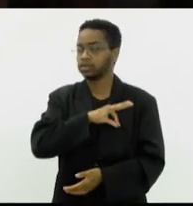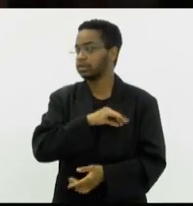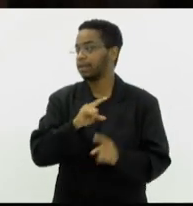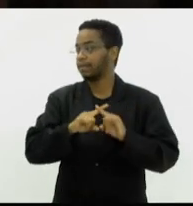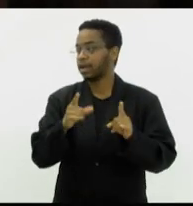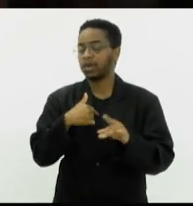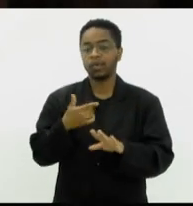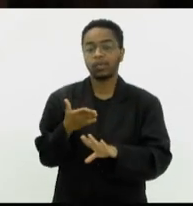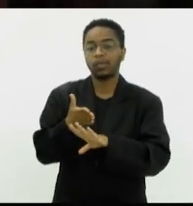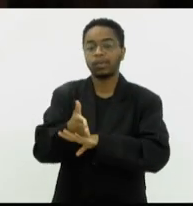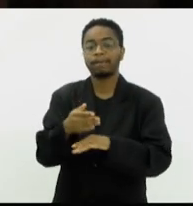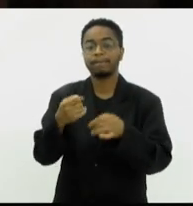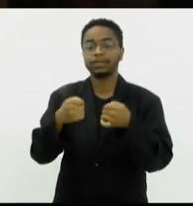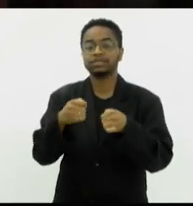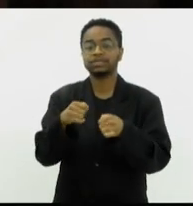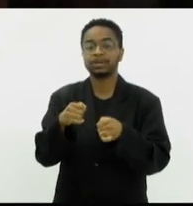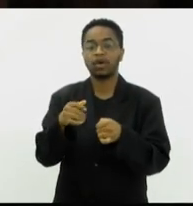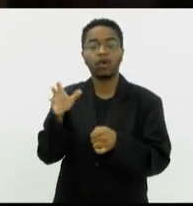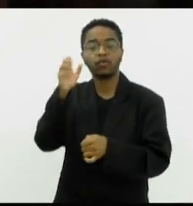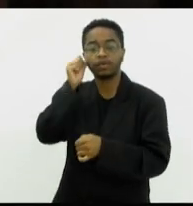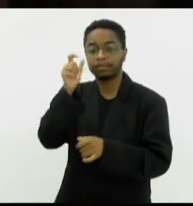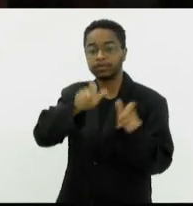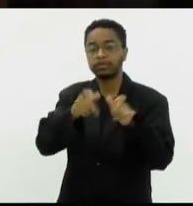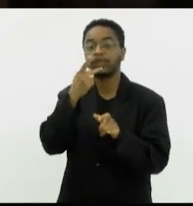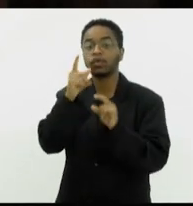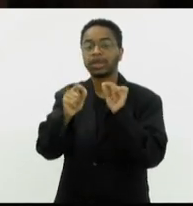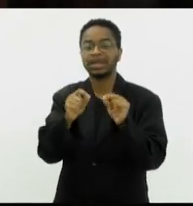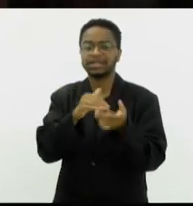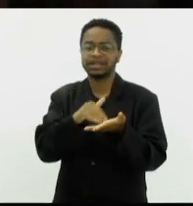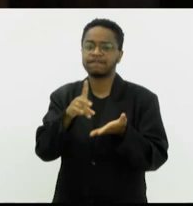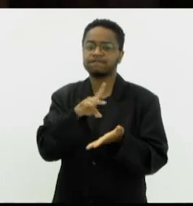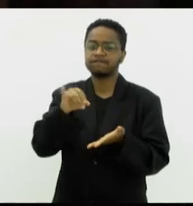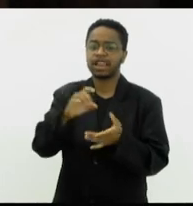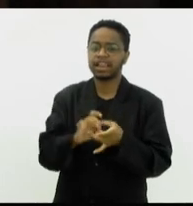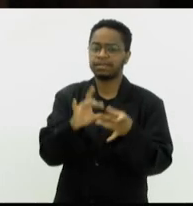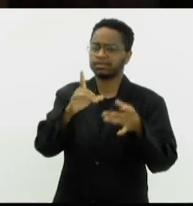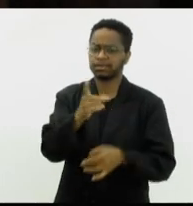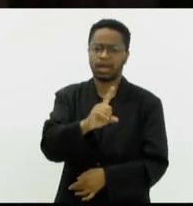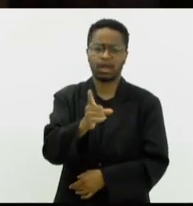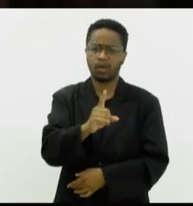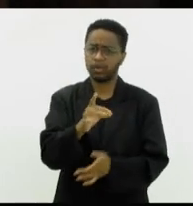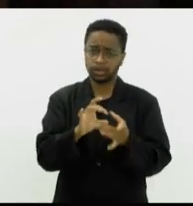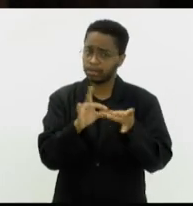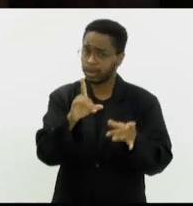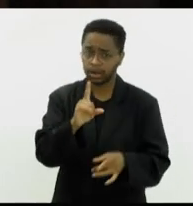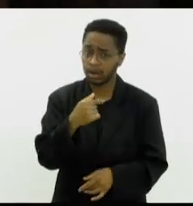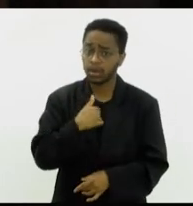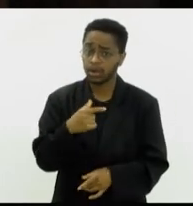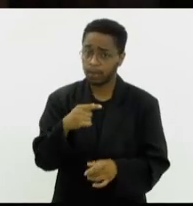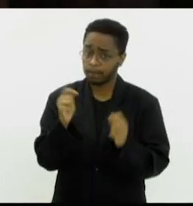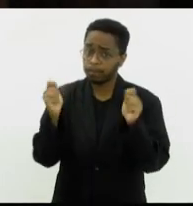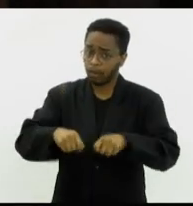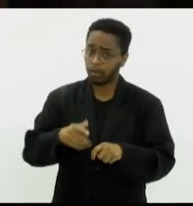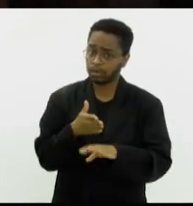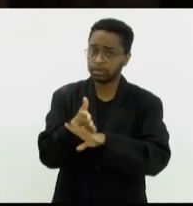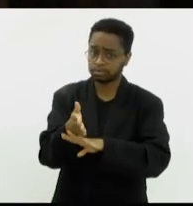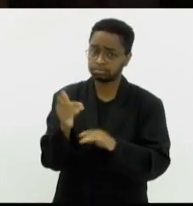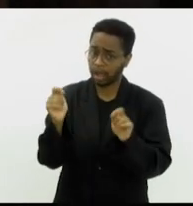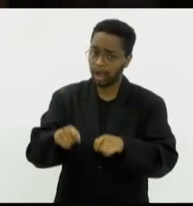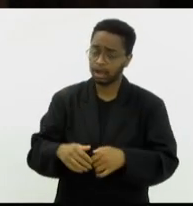tenho que ouvir o seguinte vai liberar não a secretária não vai me liberar eu tenho prerrogativa de poder